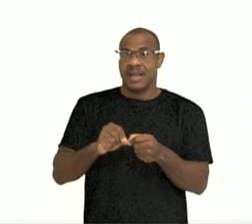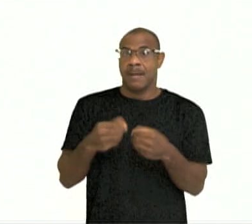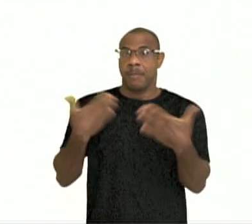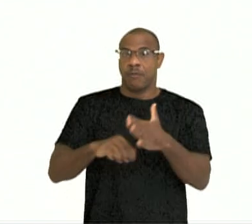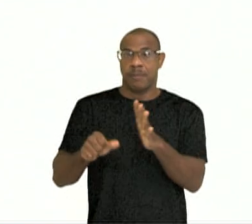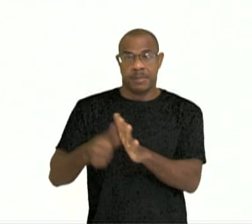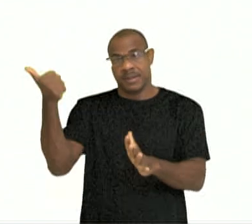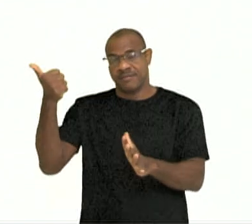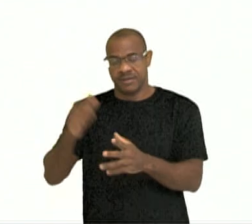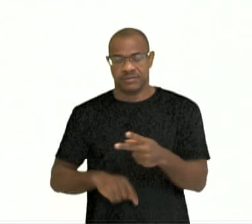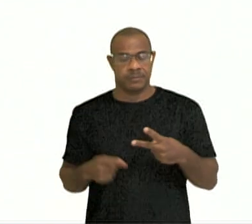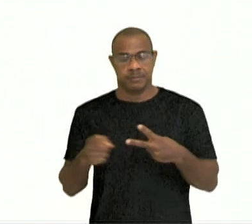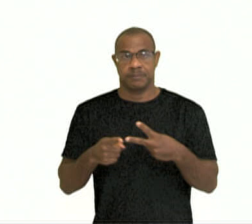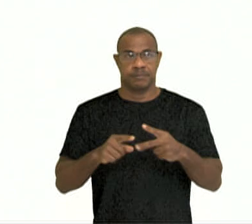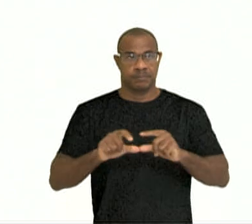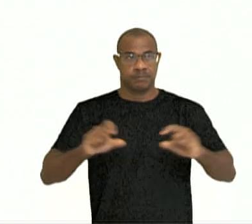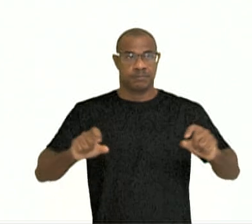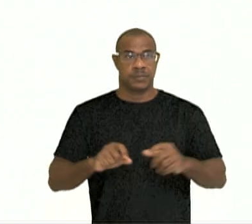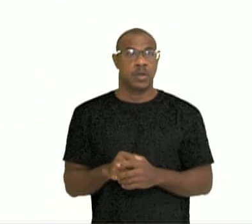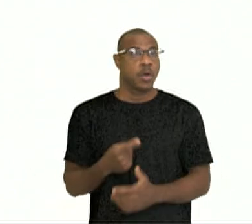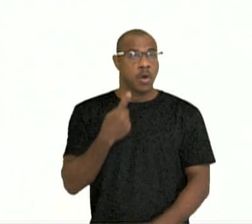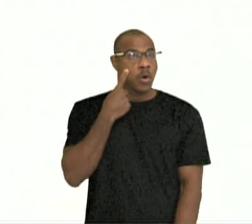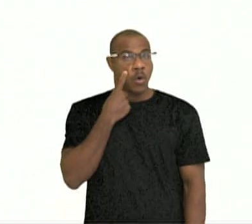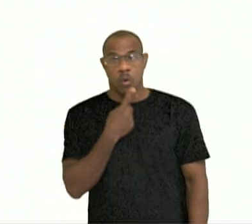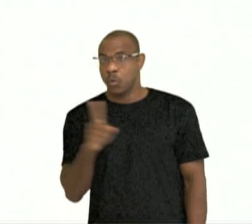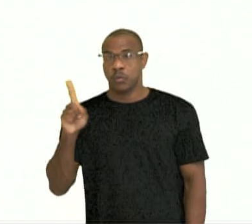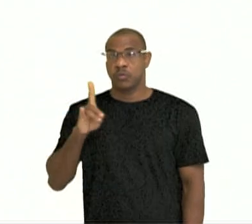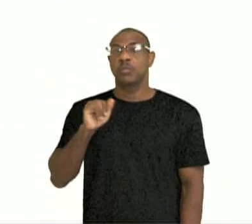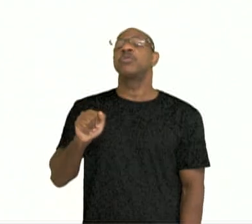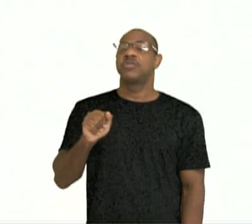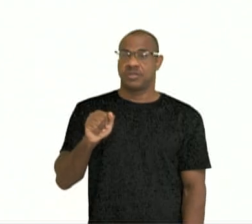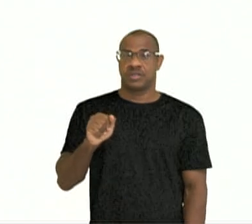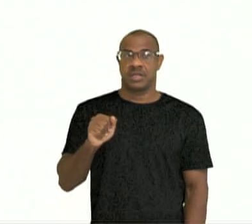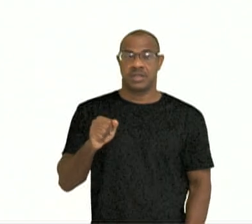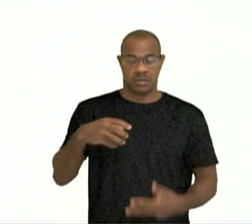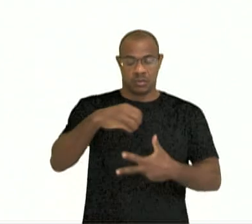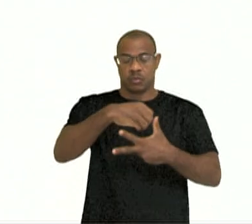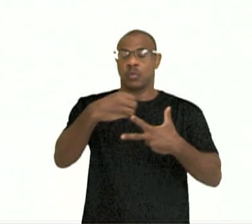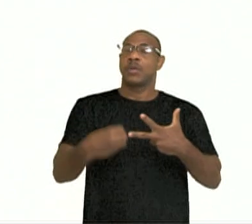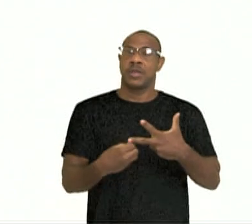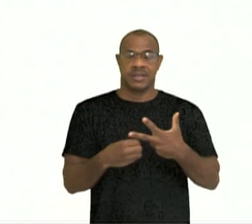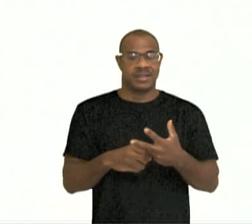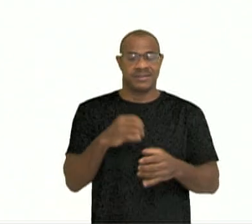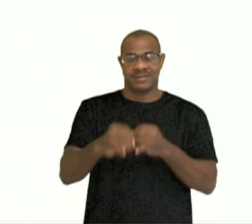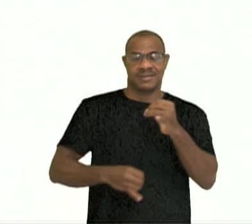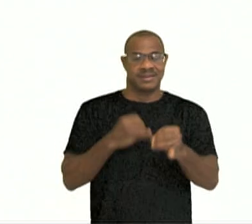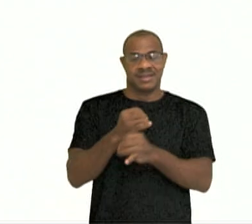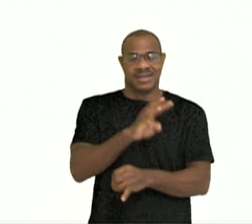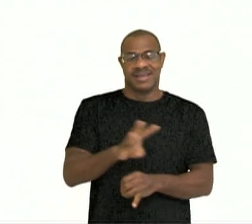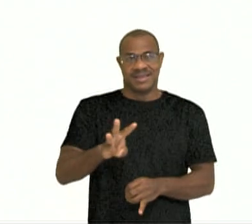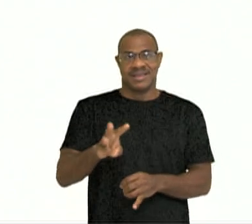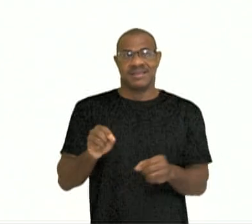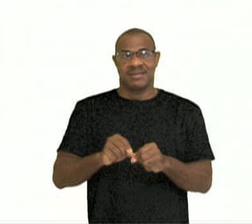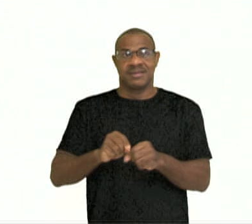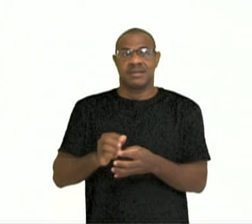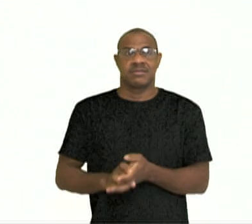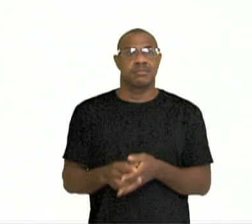Manchete 2. Último dia do Enem Digital registra abstenção de